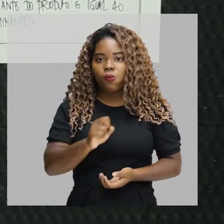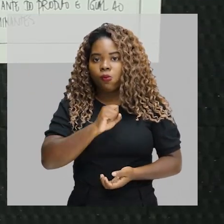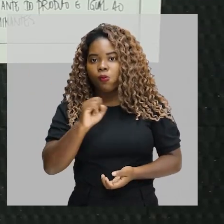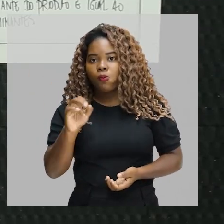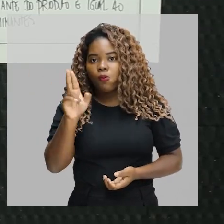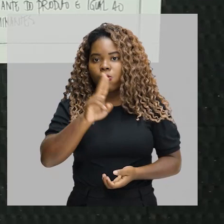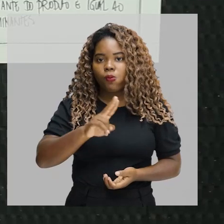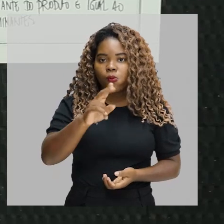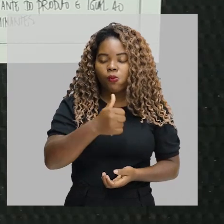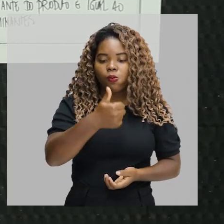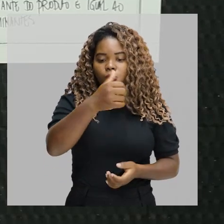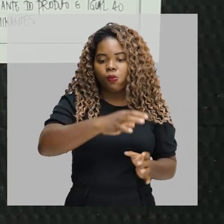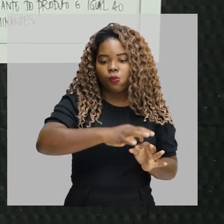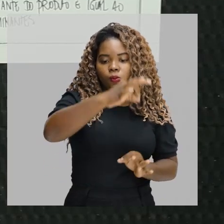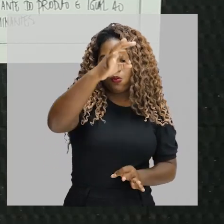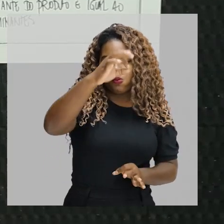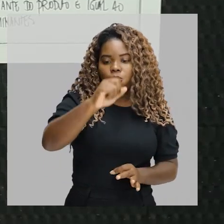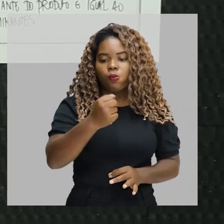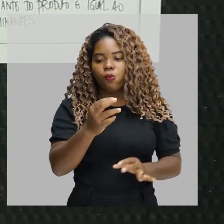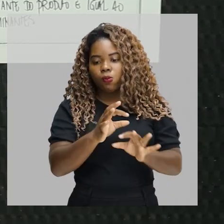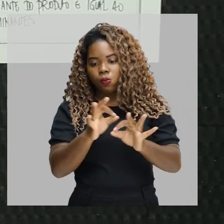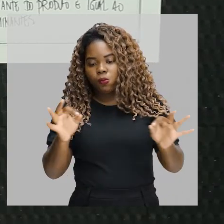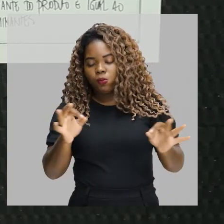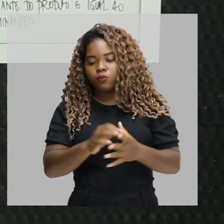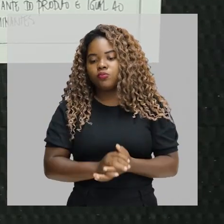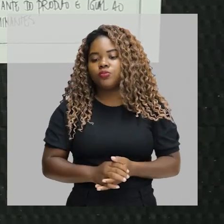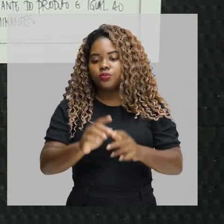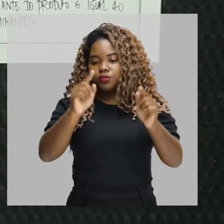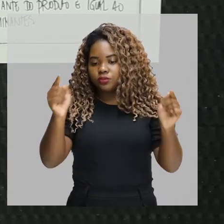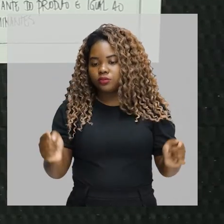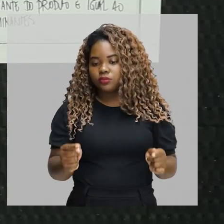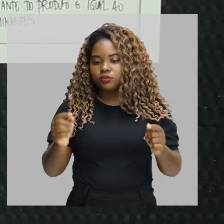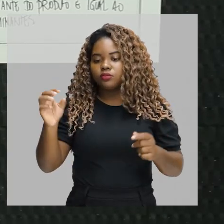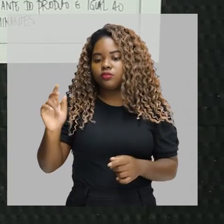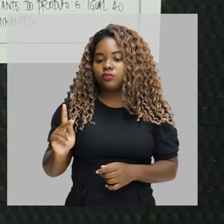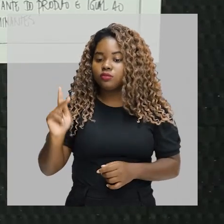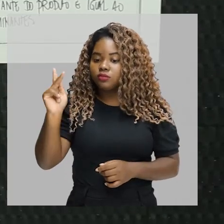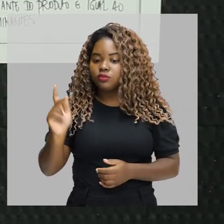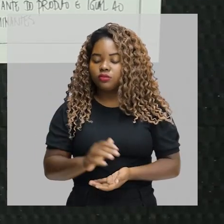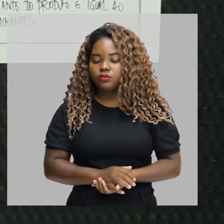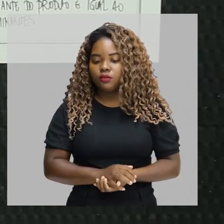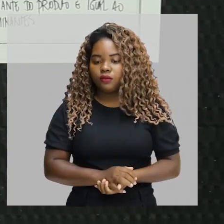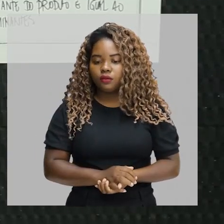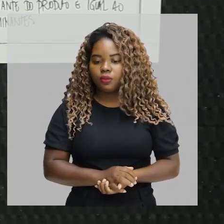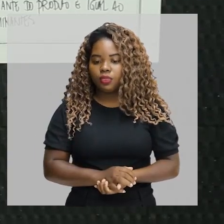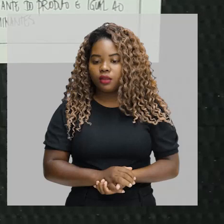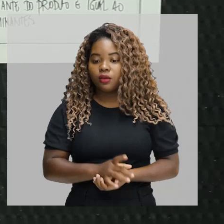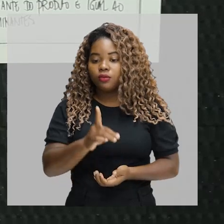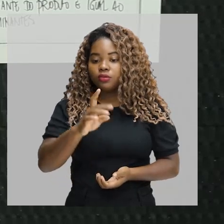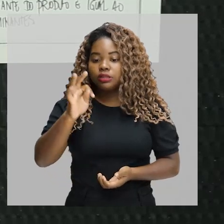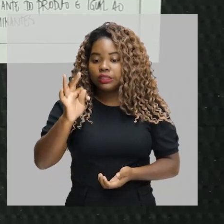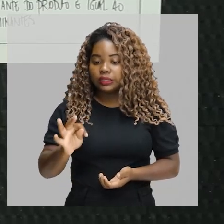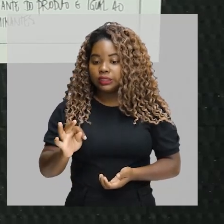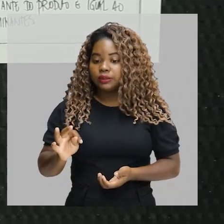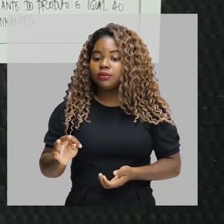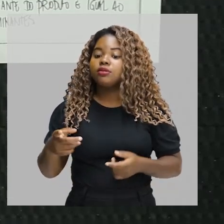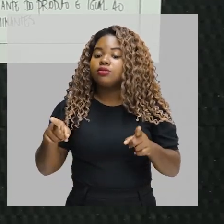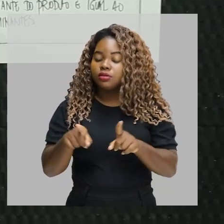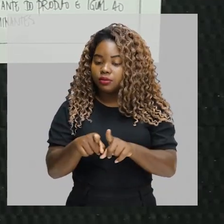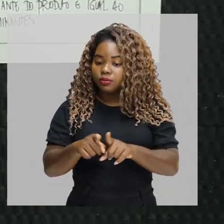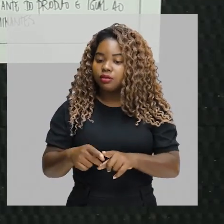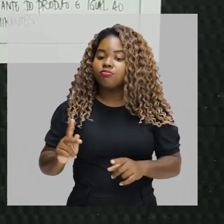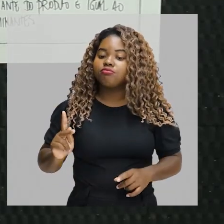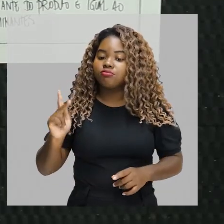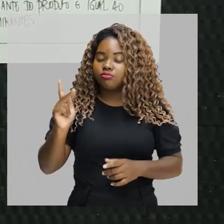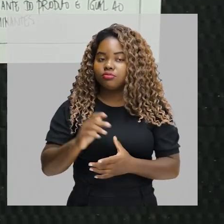uma matriz K, seu determinante será multiplicado por K. Tá? Olha o que eu estou falando aqui. Então,